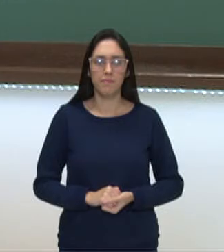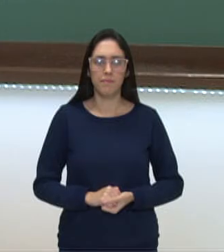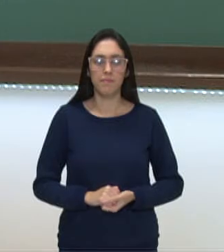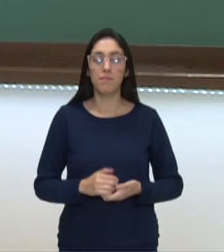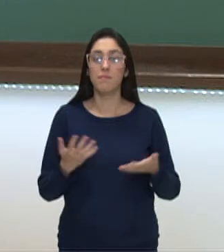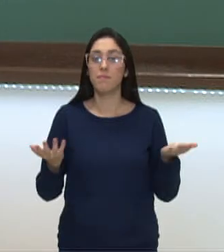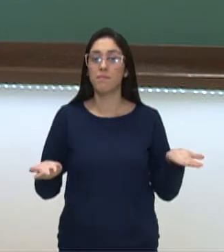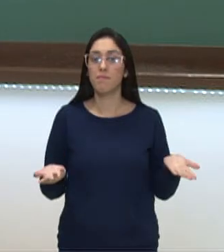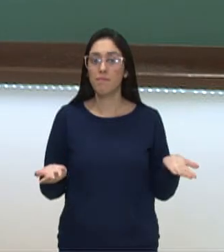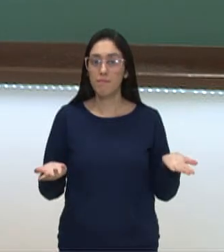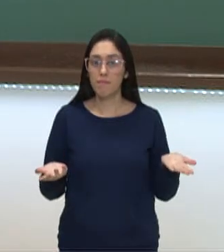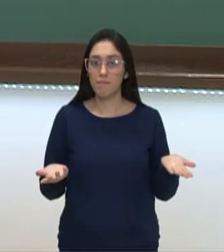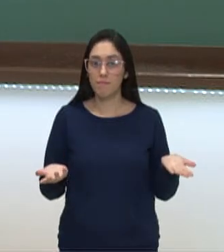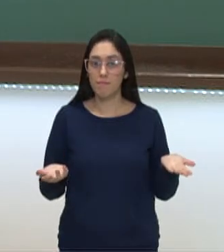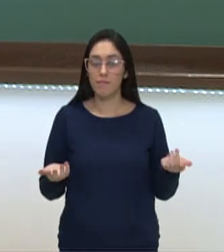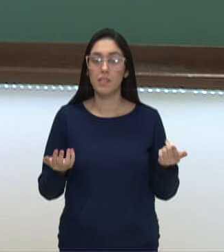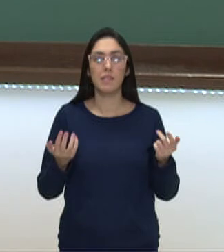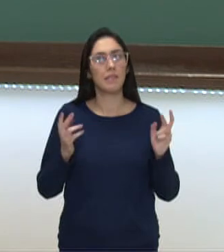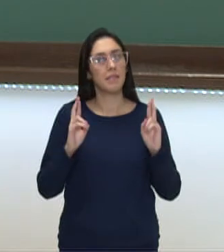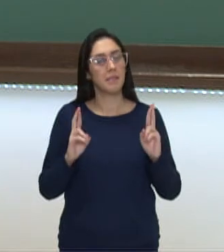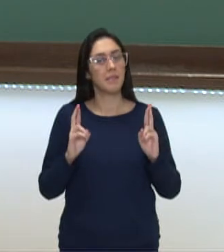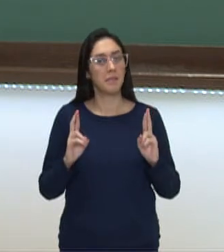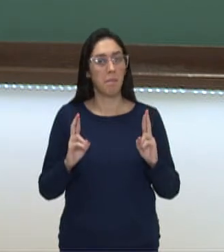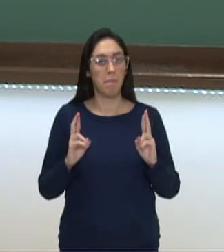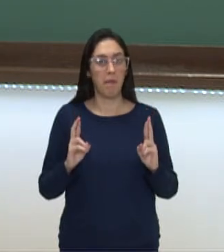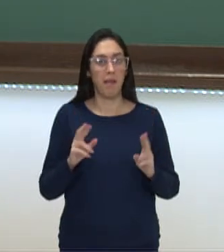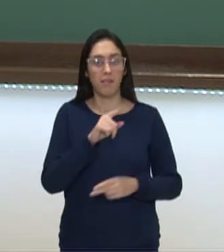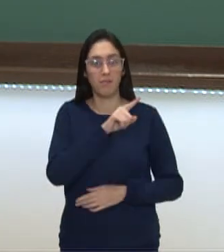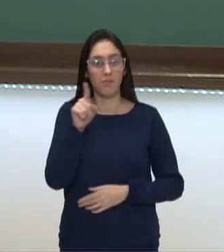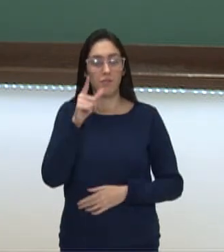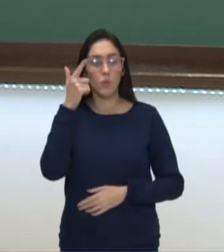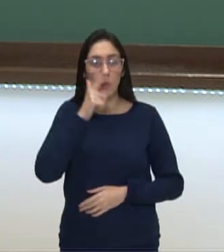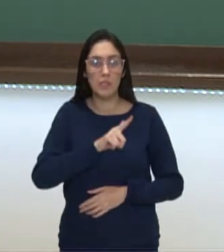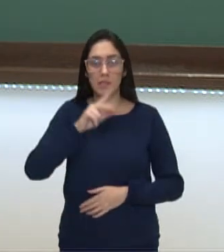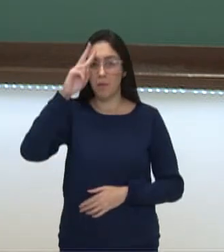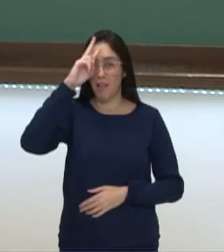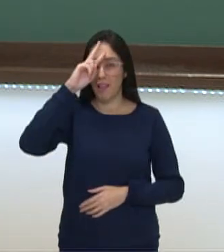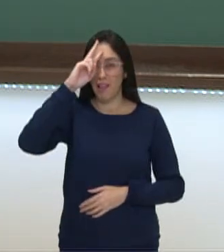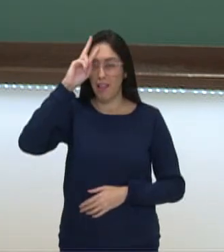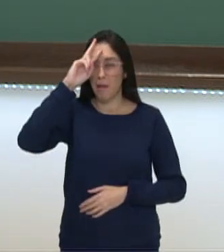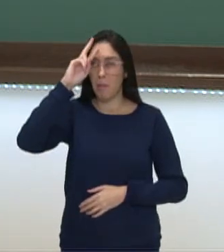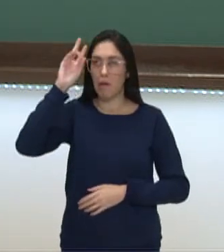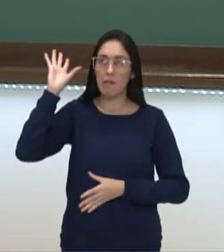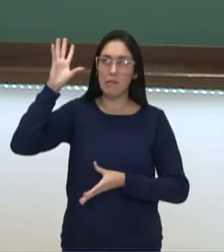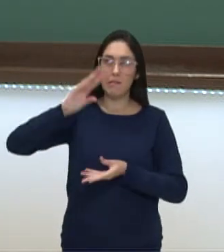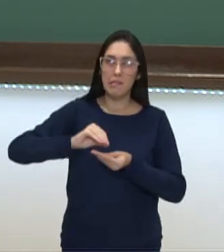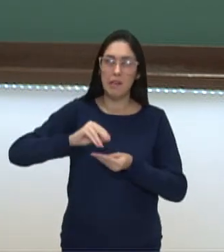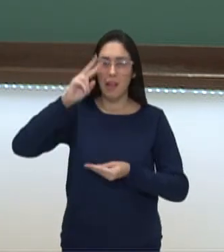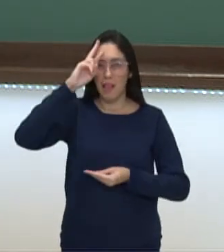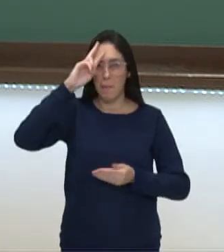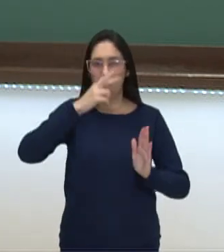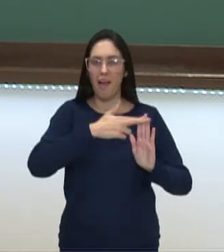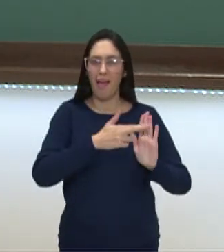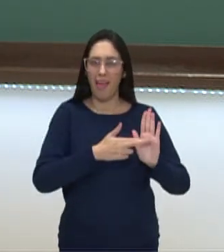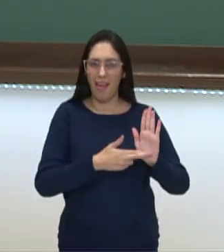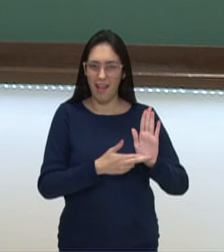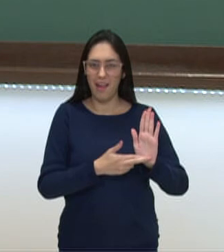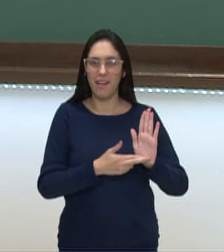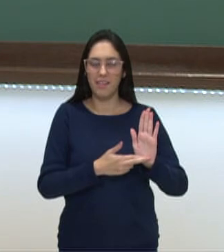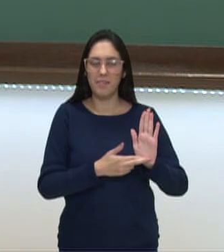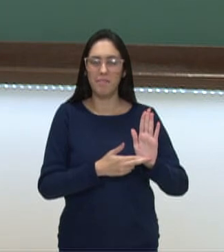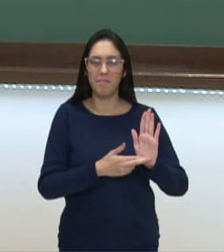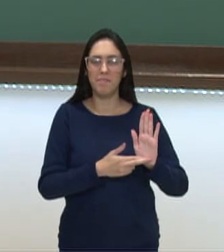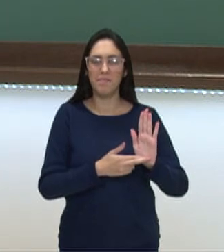E aí, pessoal, eu espero que vocês tenham se recordado das regras, né? Com o uso